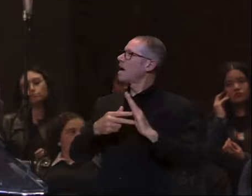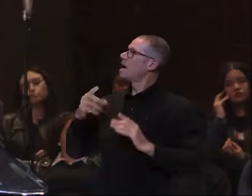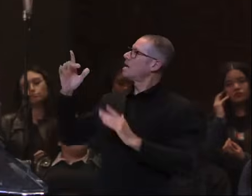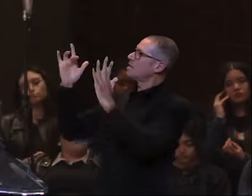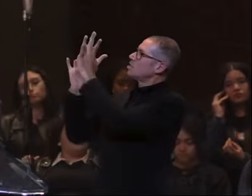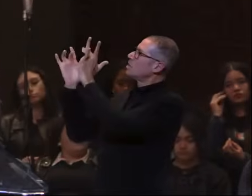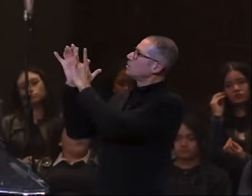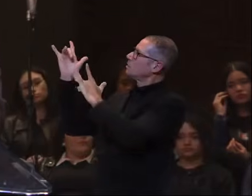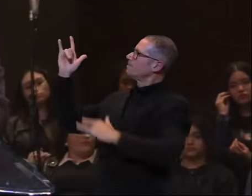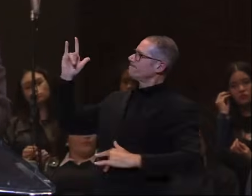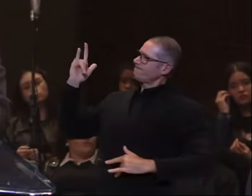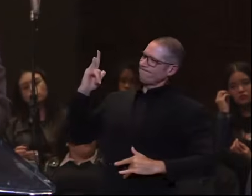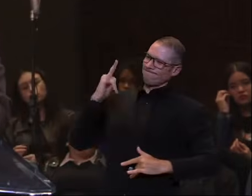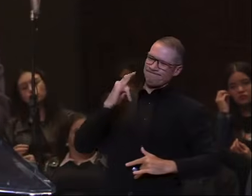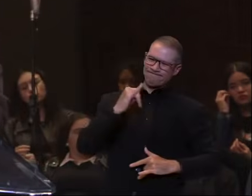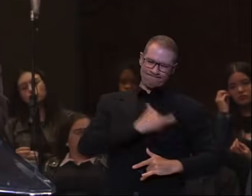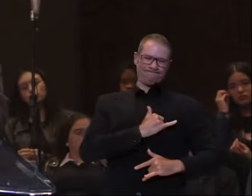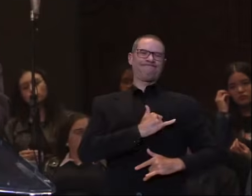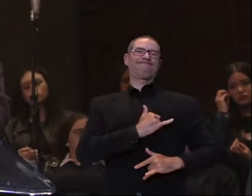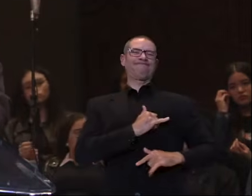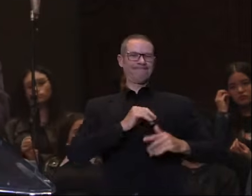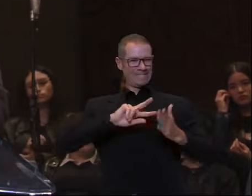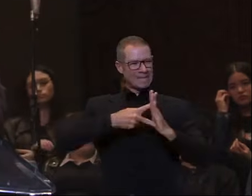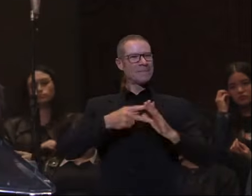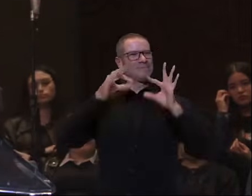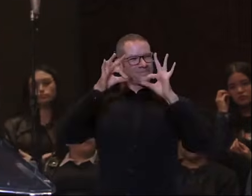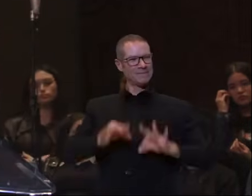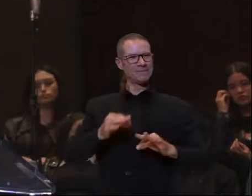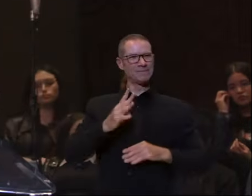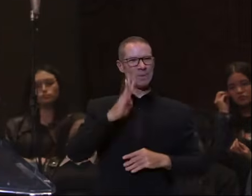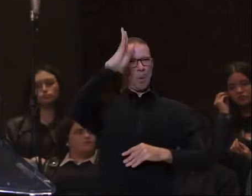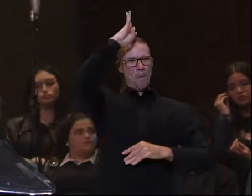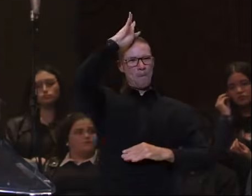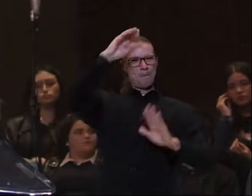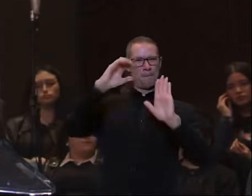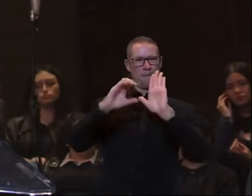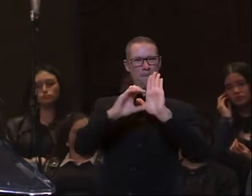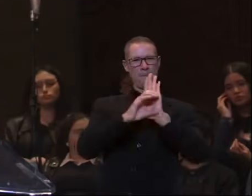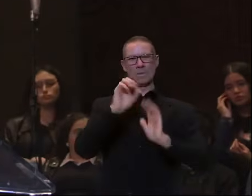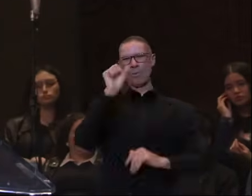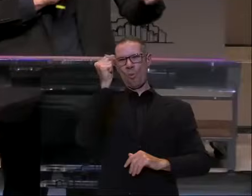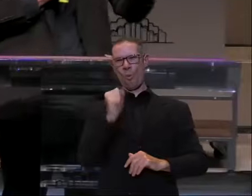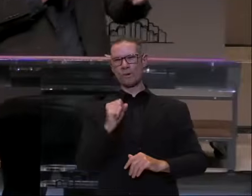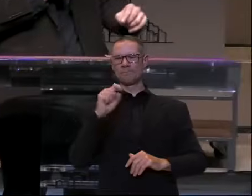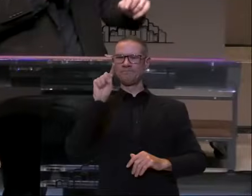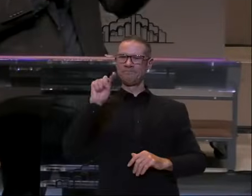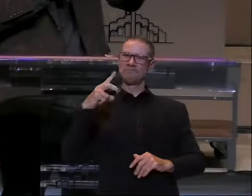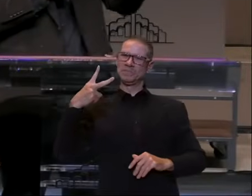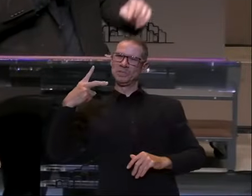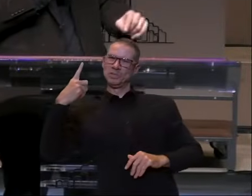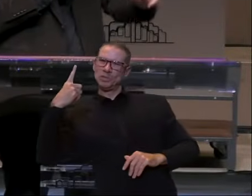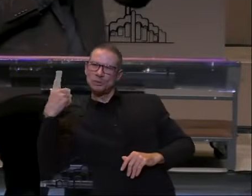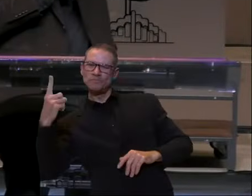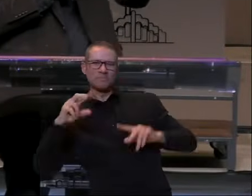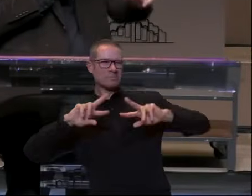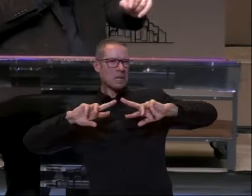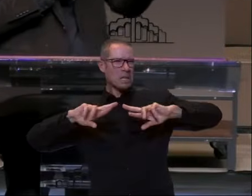isso. É por isso que em Romanos 8, versículo 1, a Bíblia vai dizer que já não